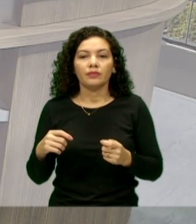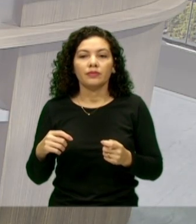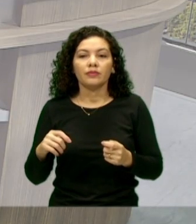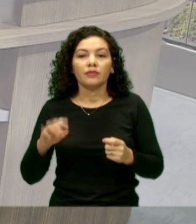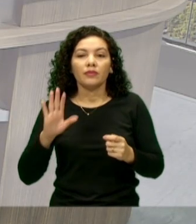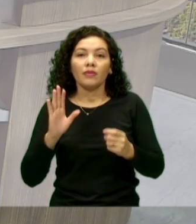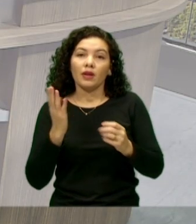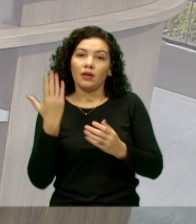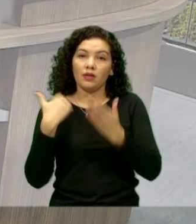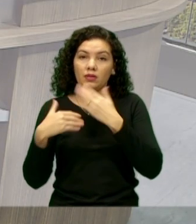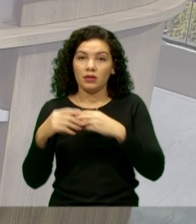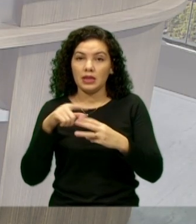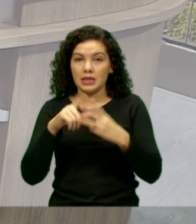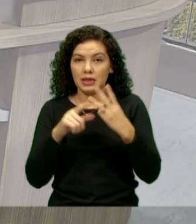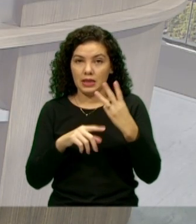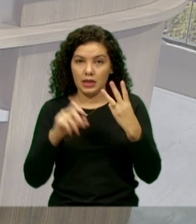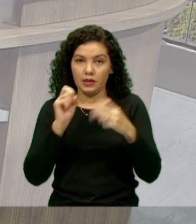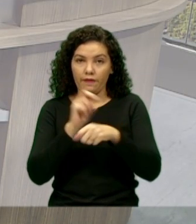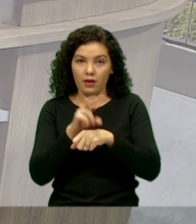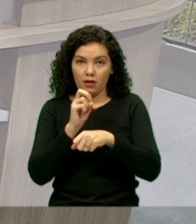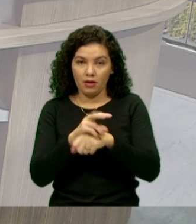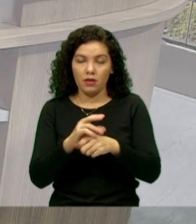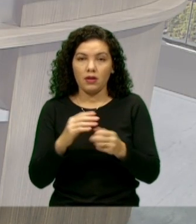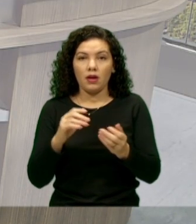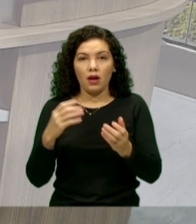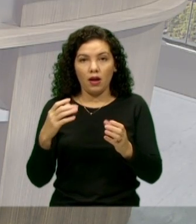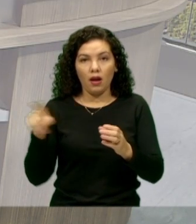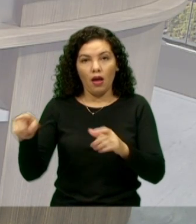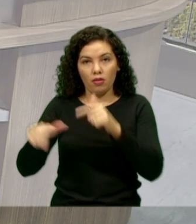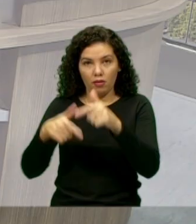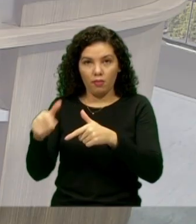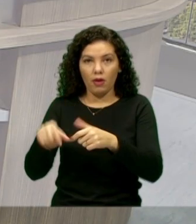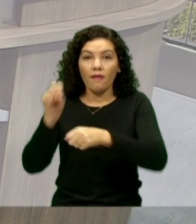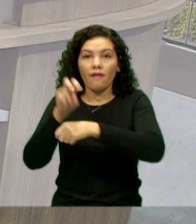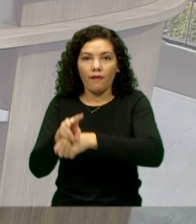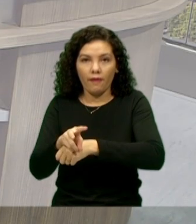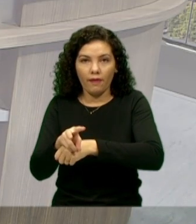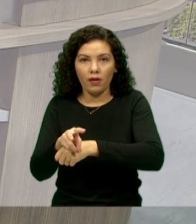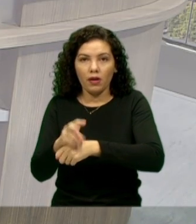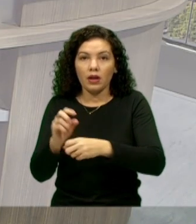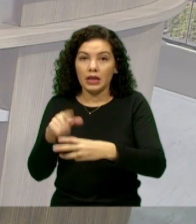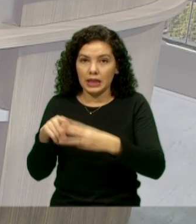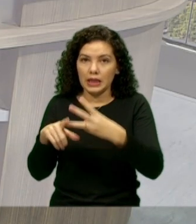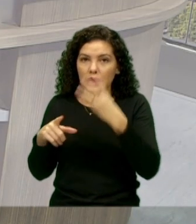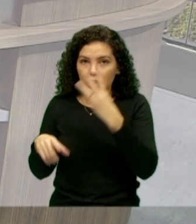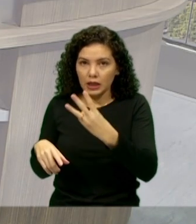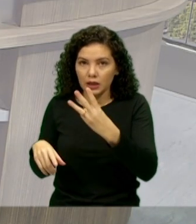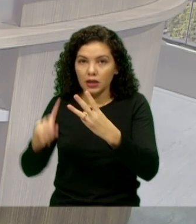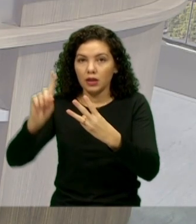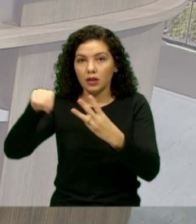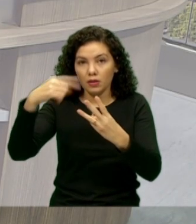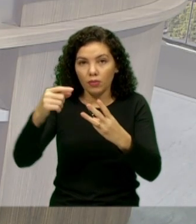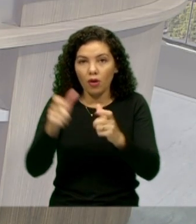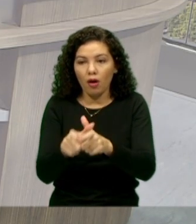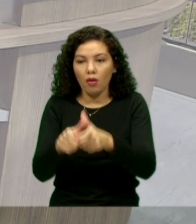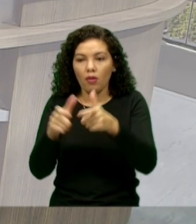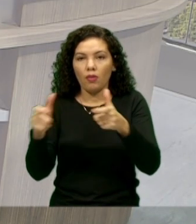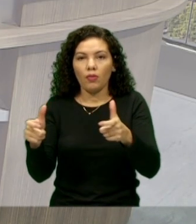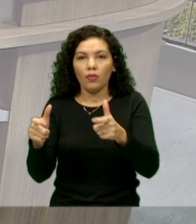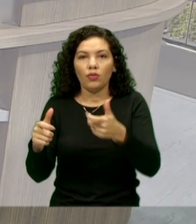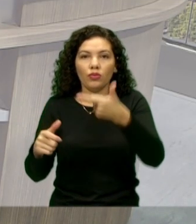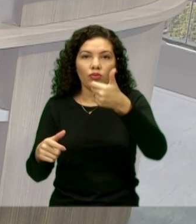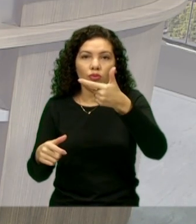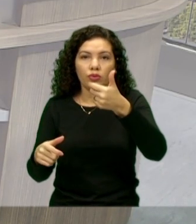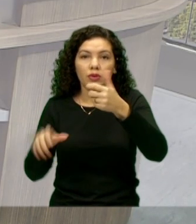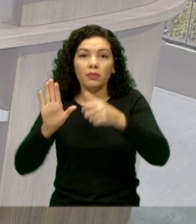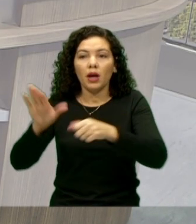E eram 3 vagas, quando o cargo foi criado com 3 vagas. Ele foi ampliado para 12 sem